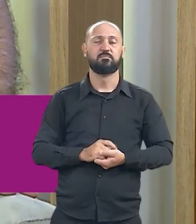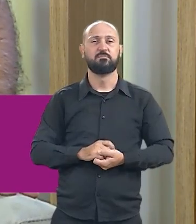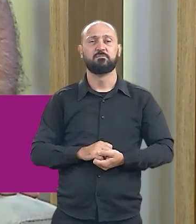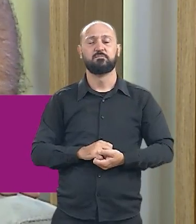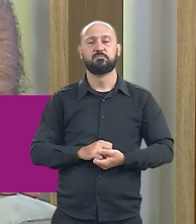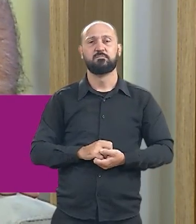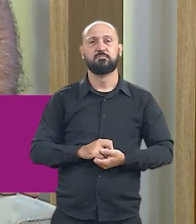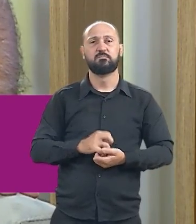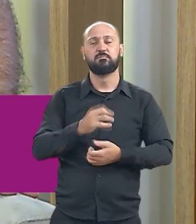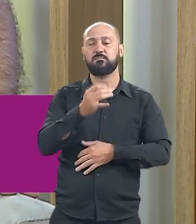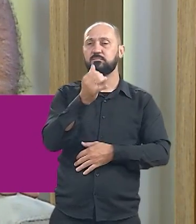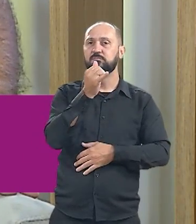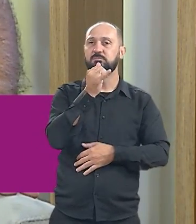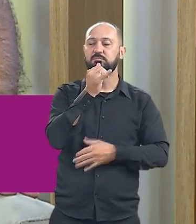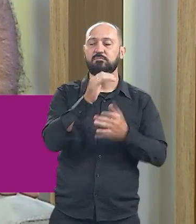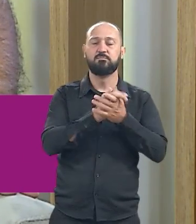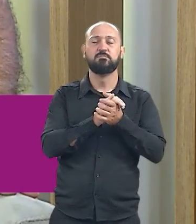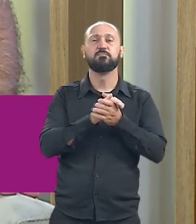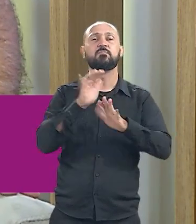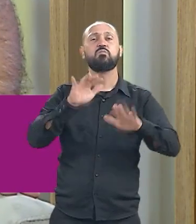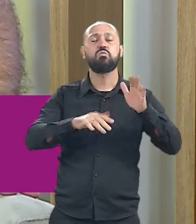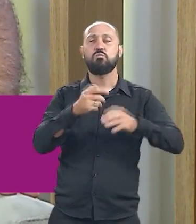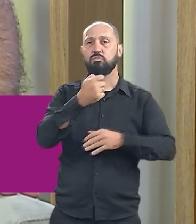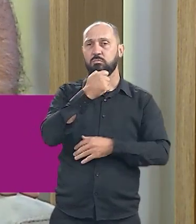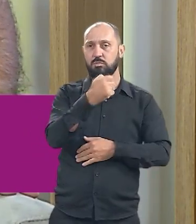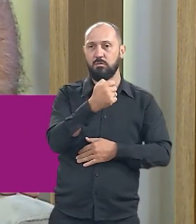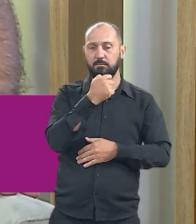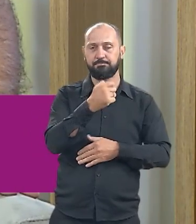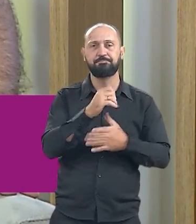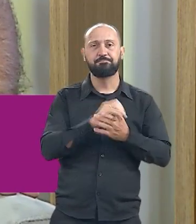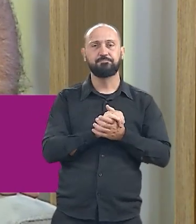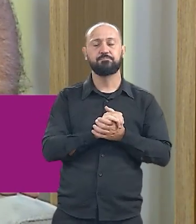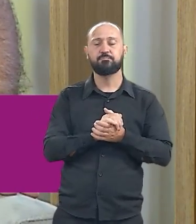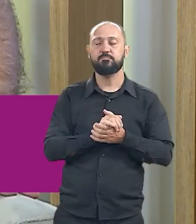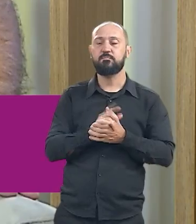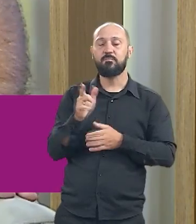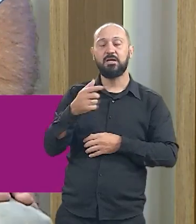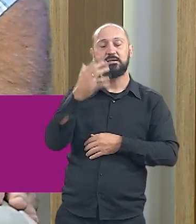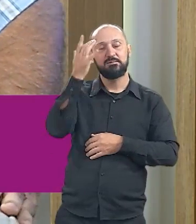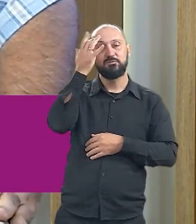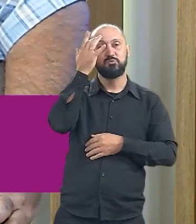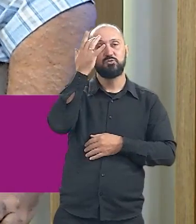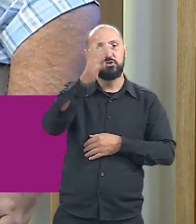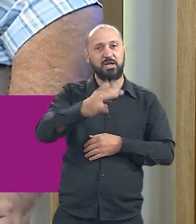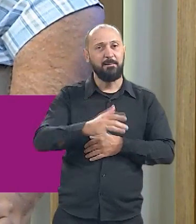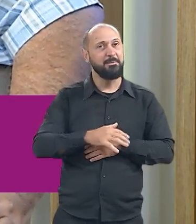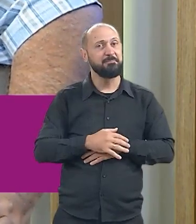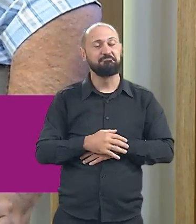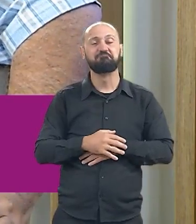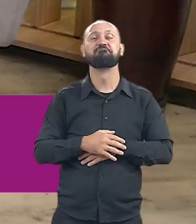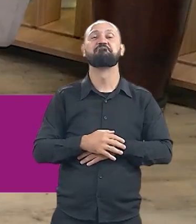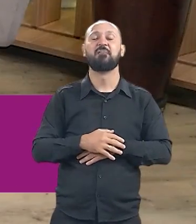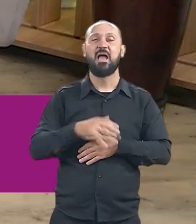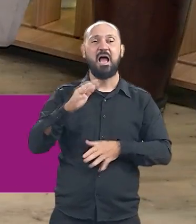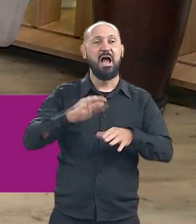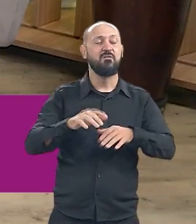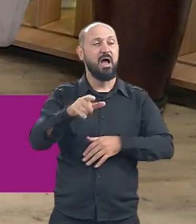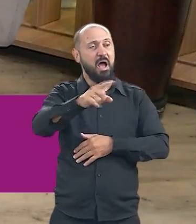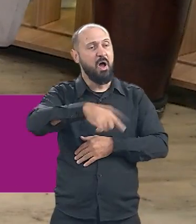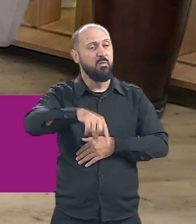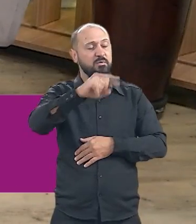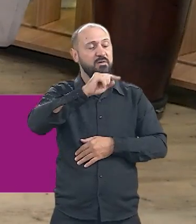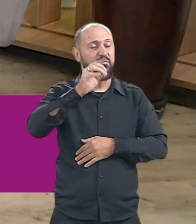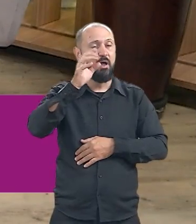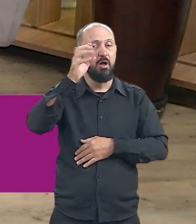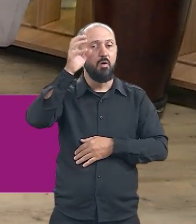muitas vezes uma entrevista dessa, a gente não tem a menor ideia que às vezes alguém vai escutar e vai falar,